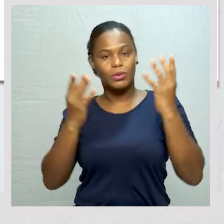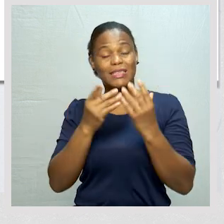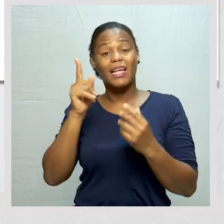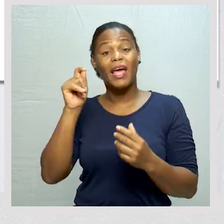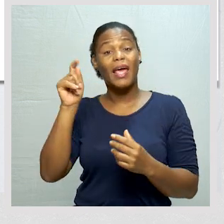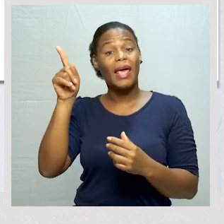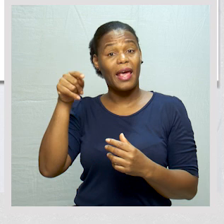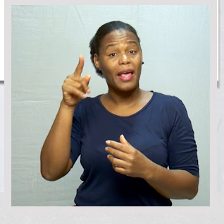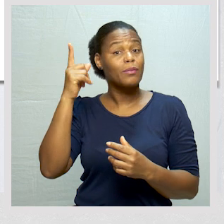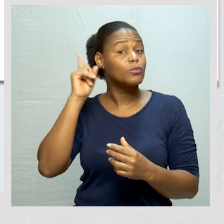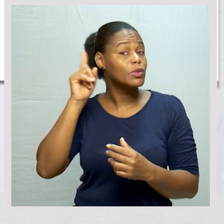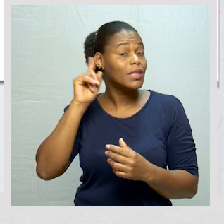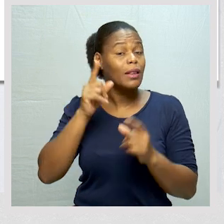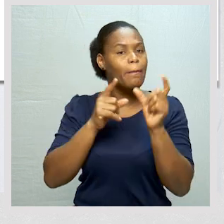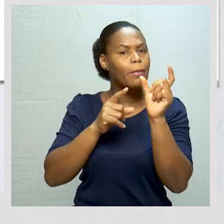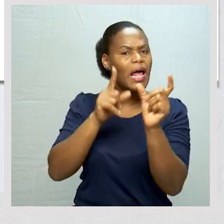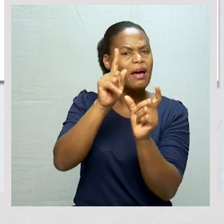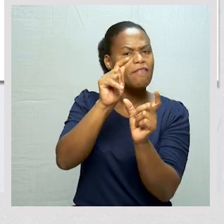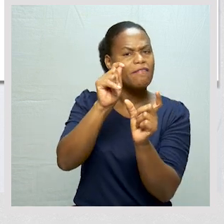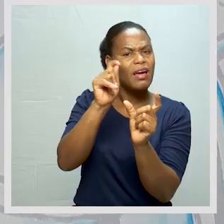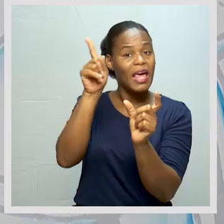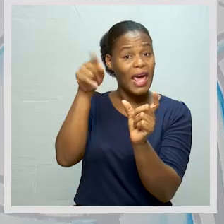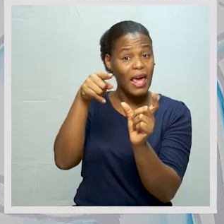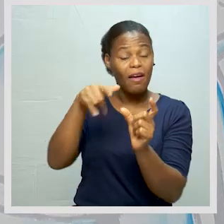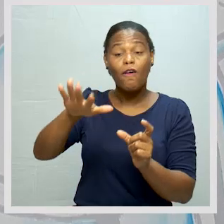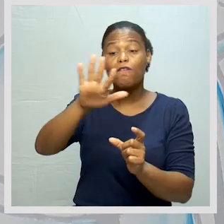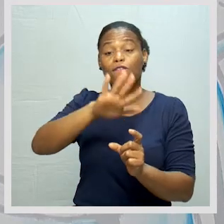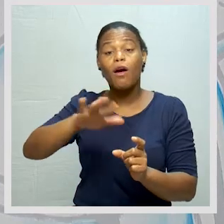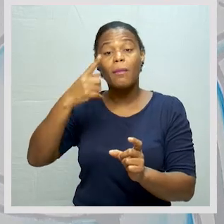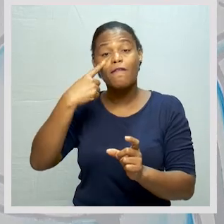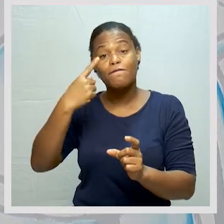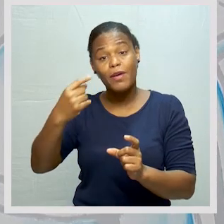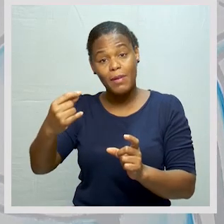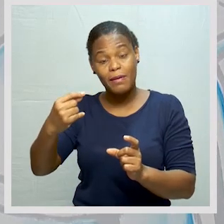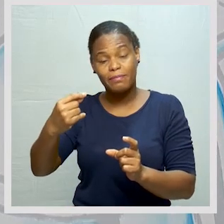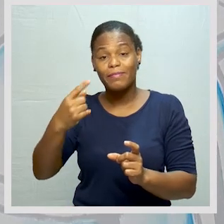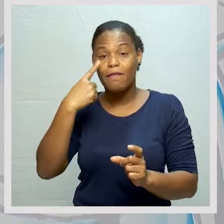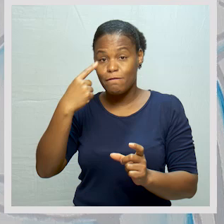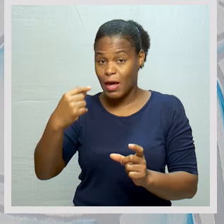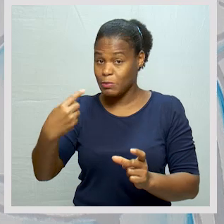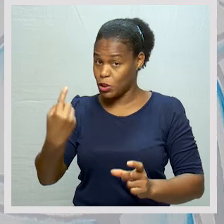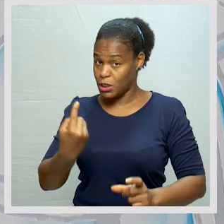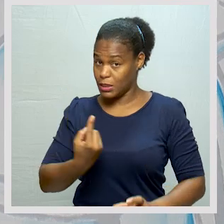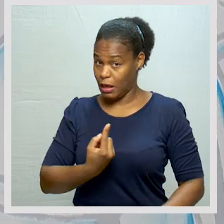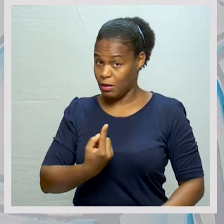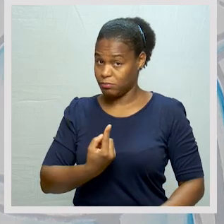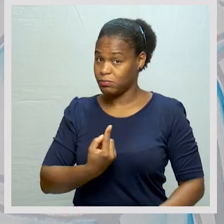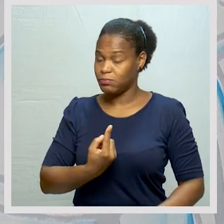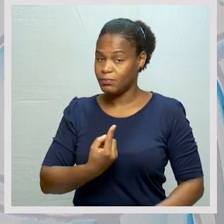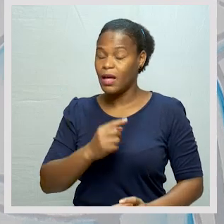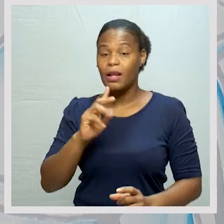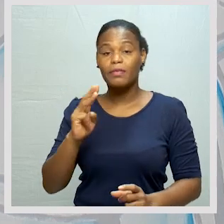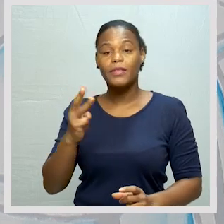é, que é uma forma verbal do verbo ser, a natureza, na terceira pessoa